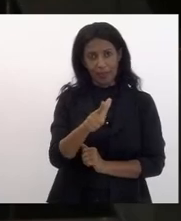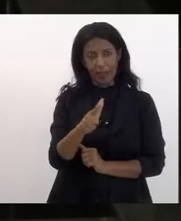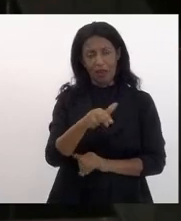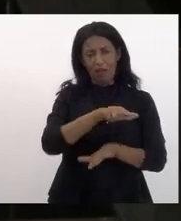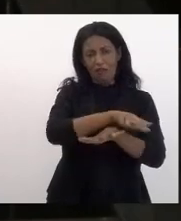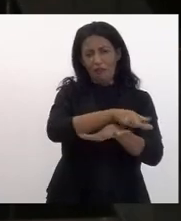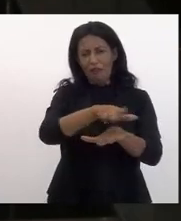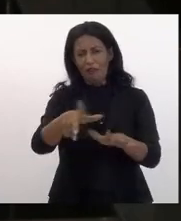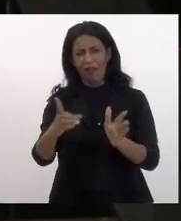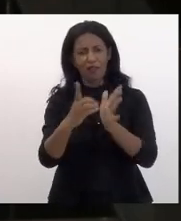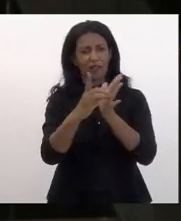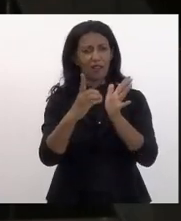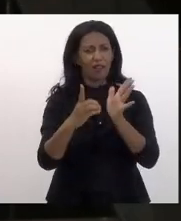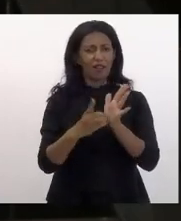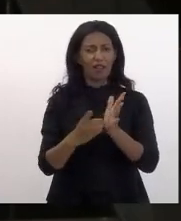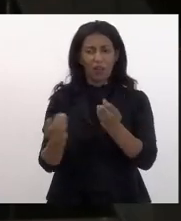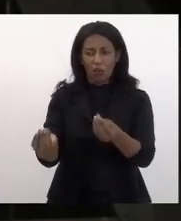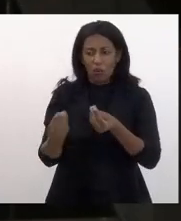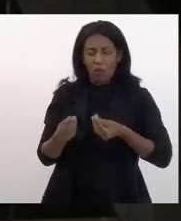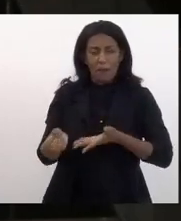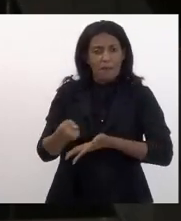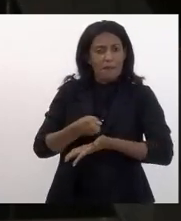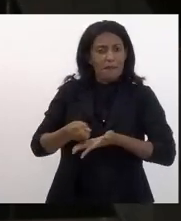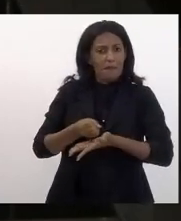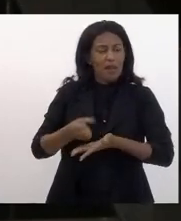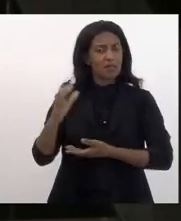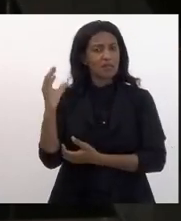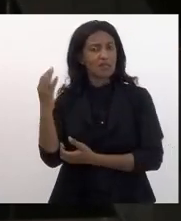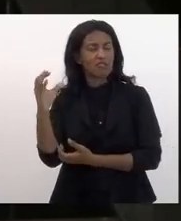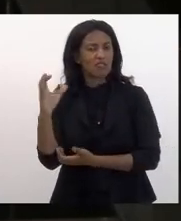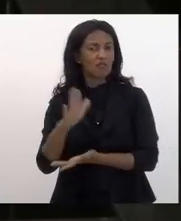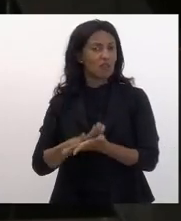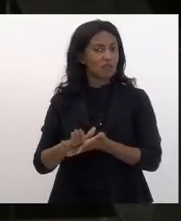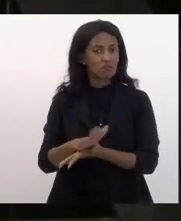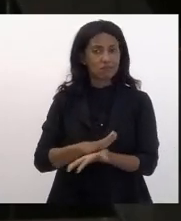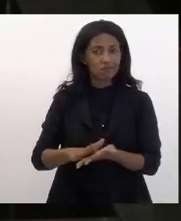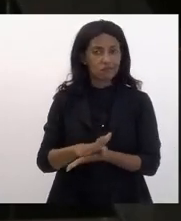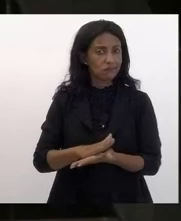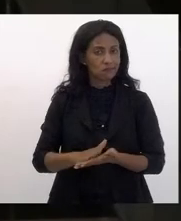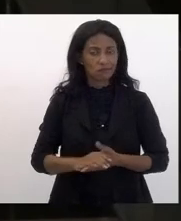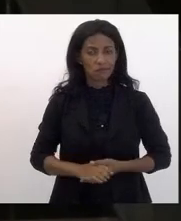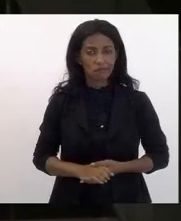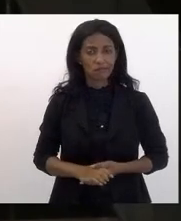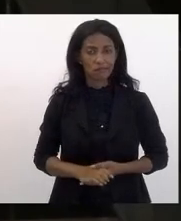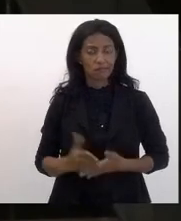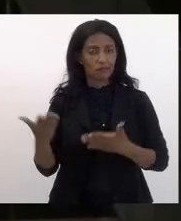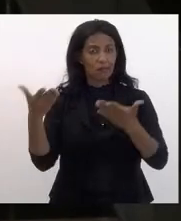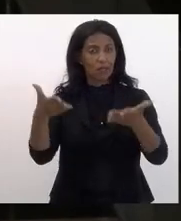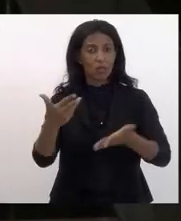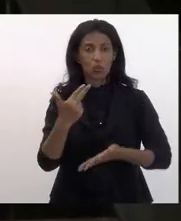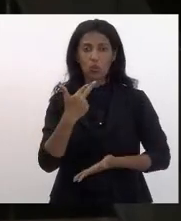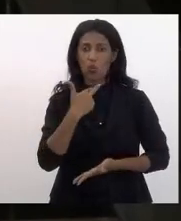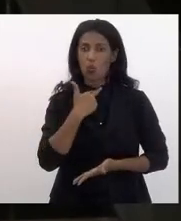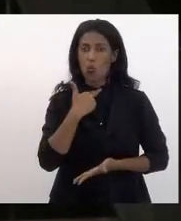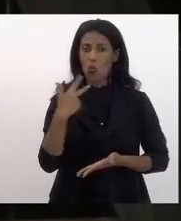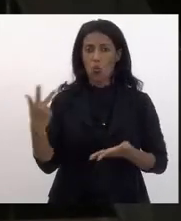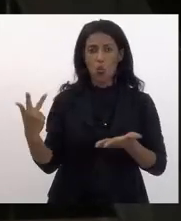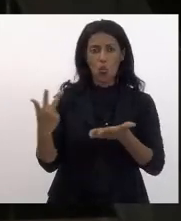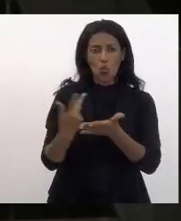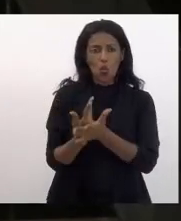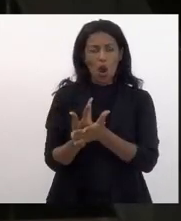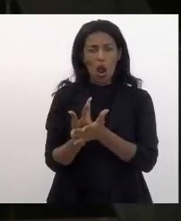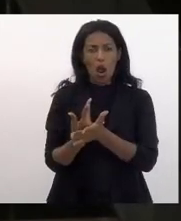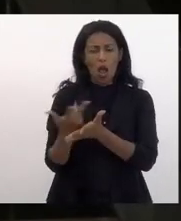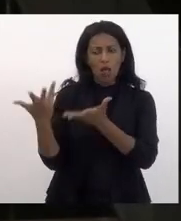Vários decretos que não trazem fundamentação científica. Isso não pode ser digerido